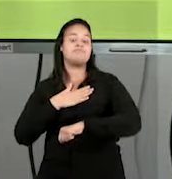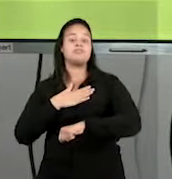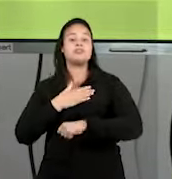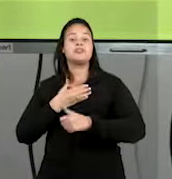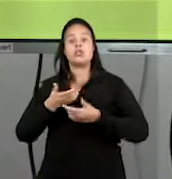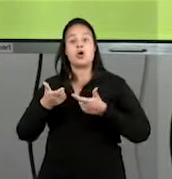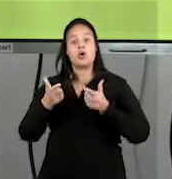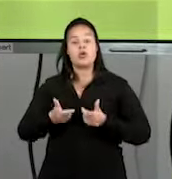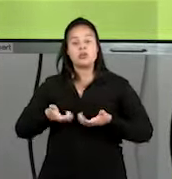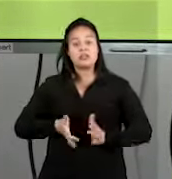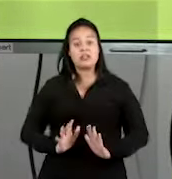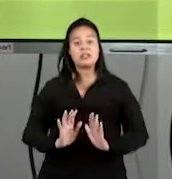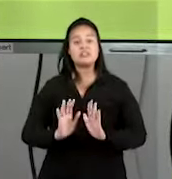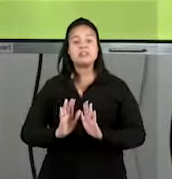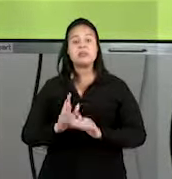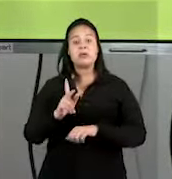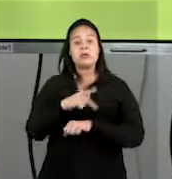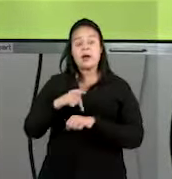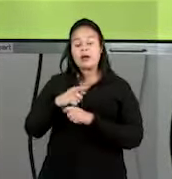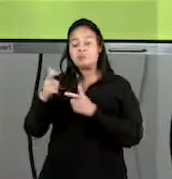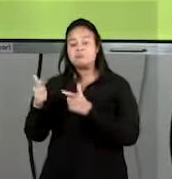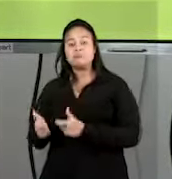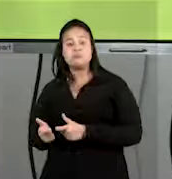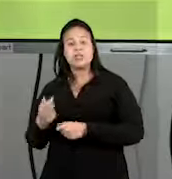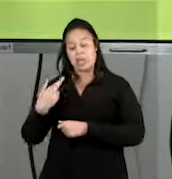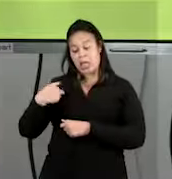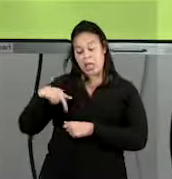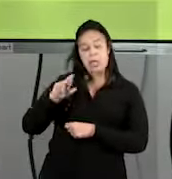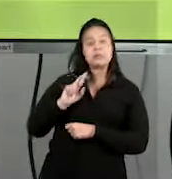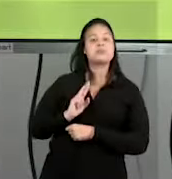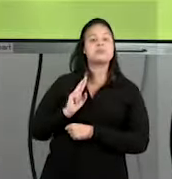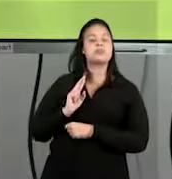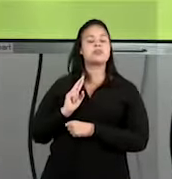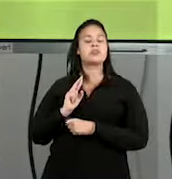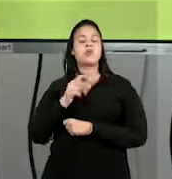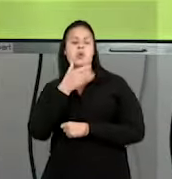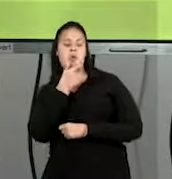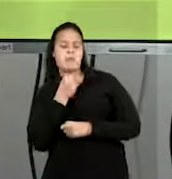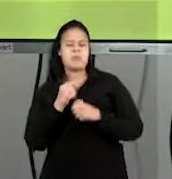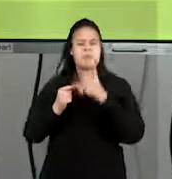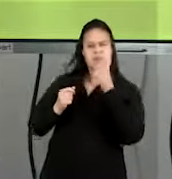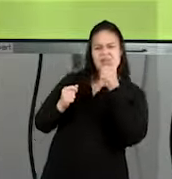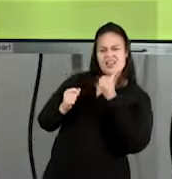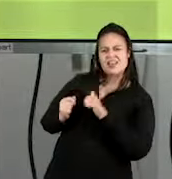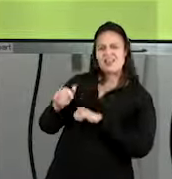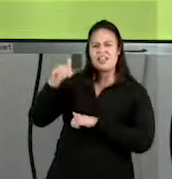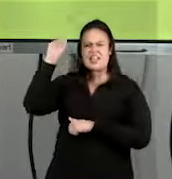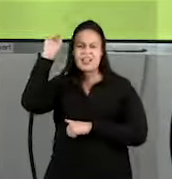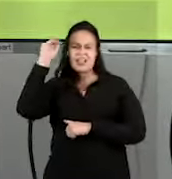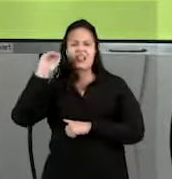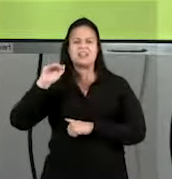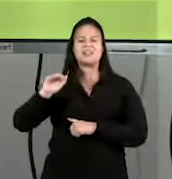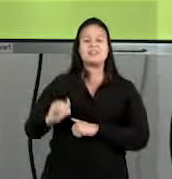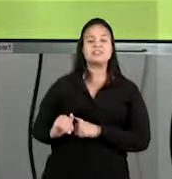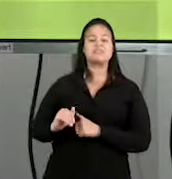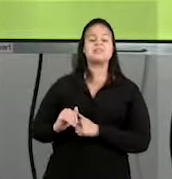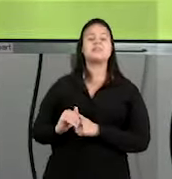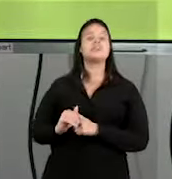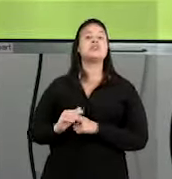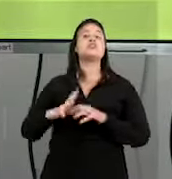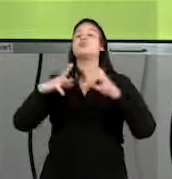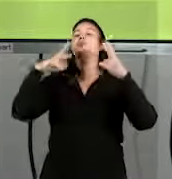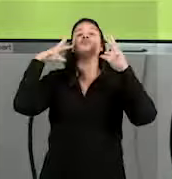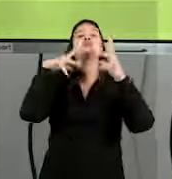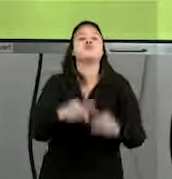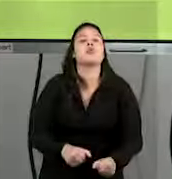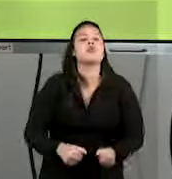nacional, pela sua religião, ou por ser homem, ou por ser mulher, ou por ser adulto, ou por ser criança. Todos são